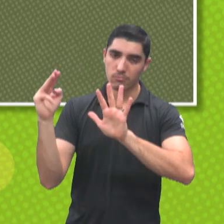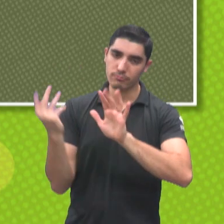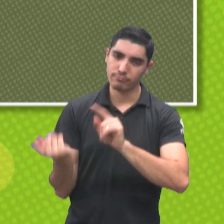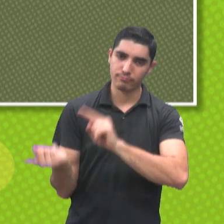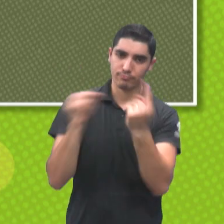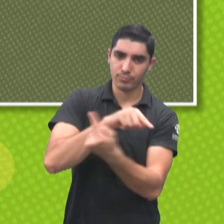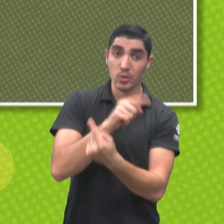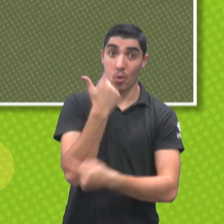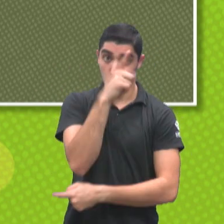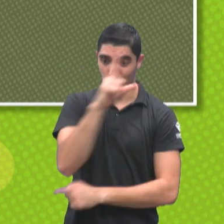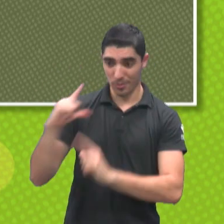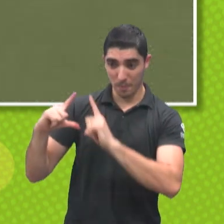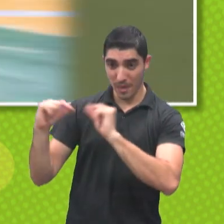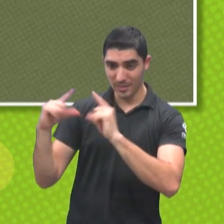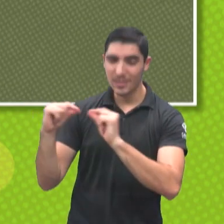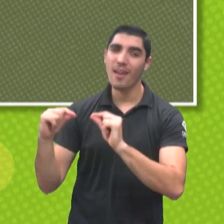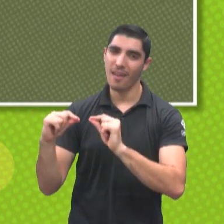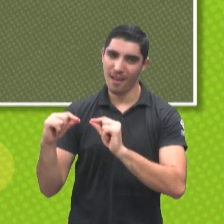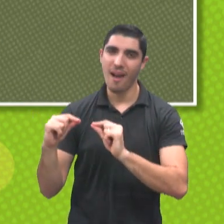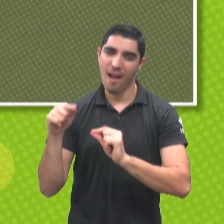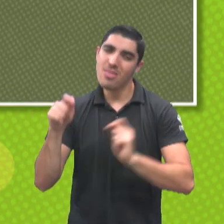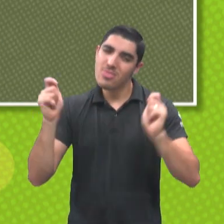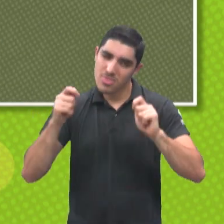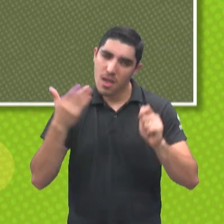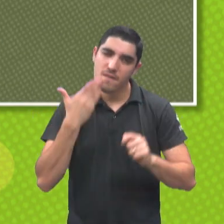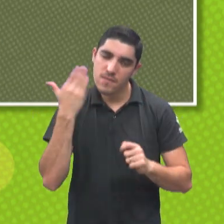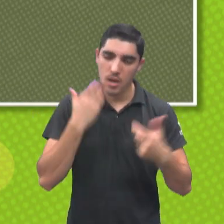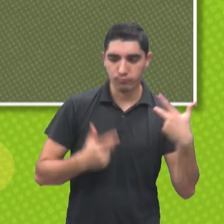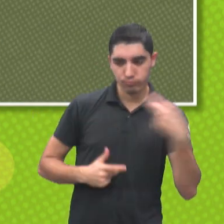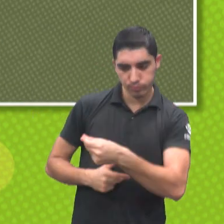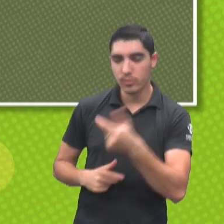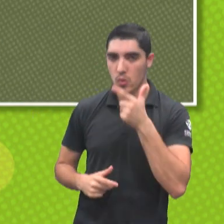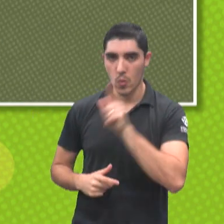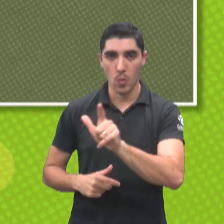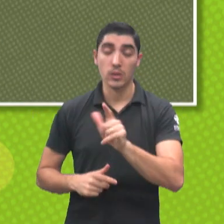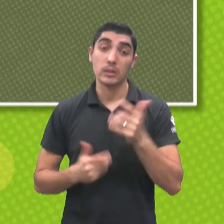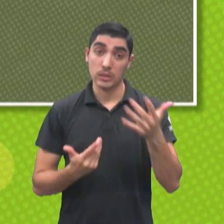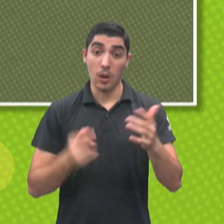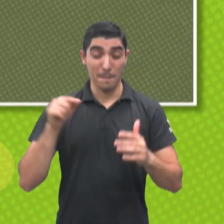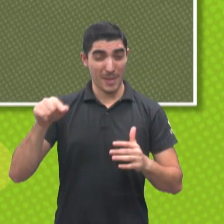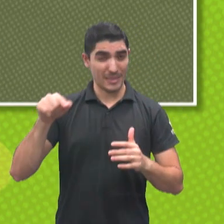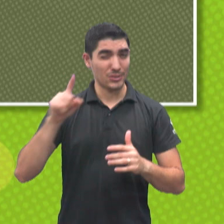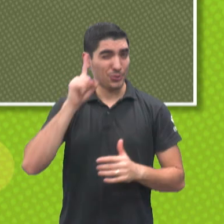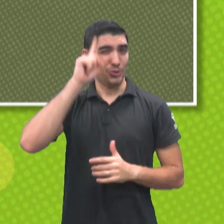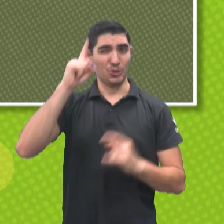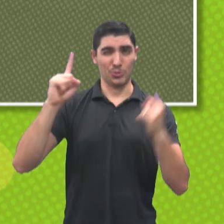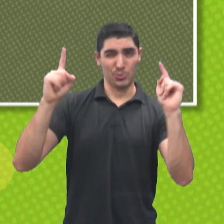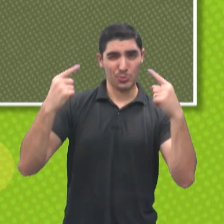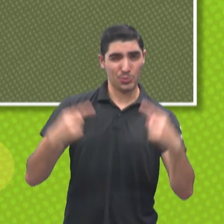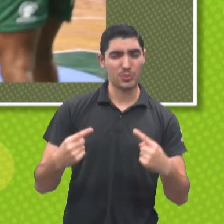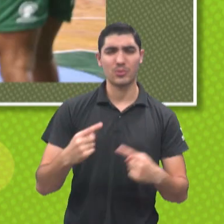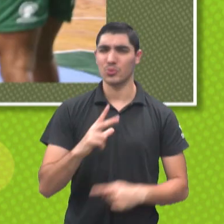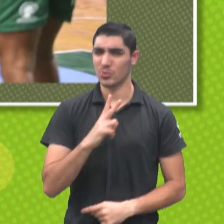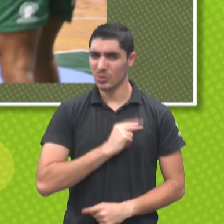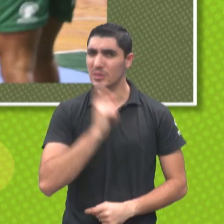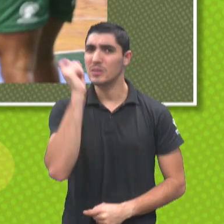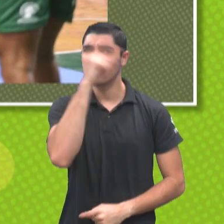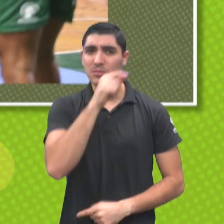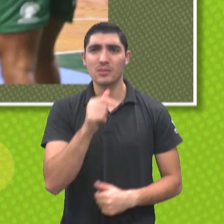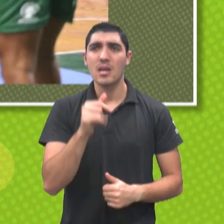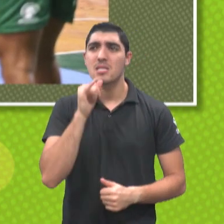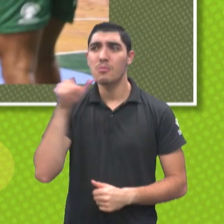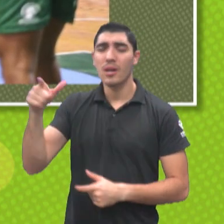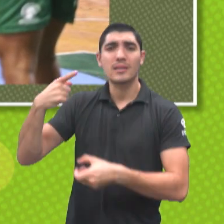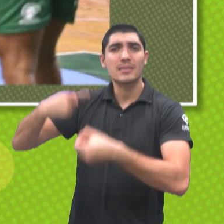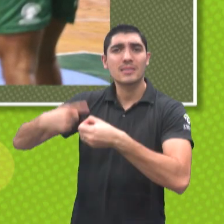contra o Cerrado já muda um pouco. E é complicado, né, esse calendário do feminino, de novo, né, o jogo Maranhão, depois